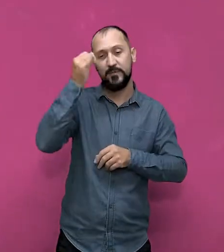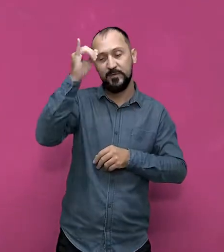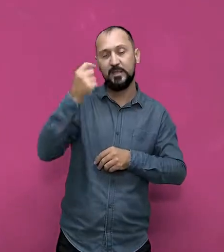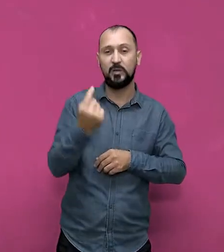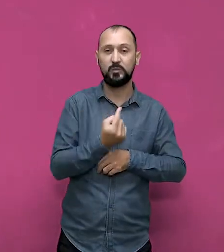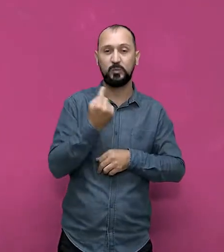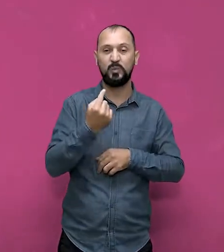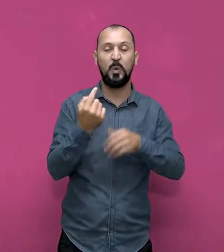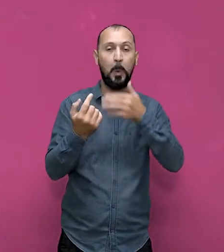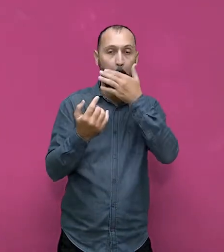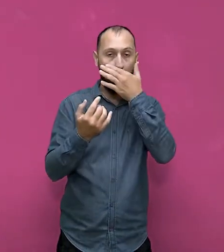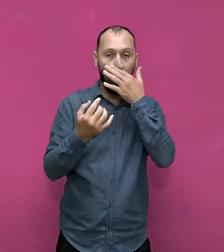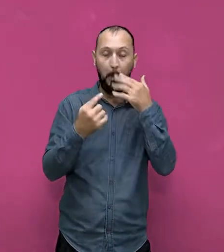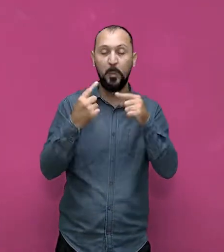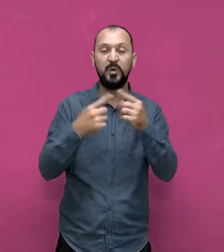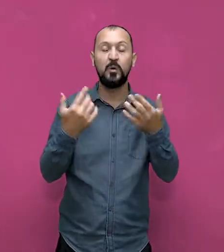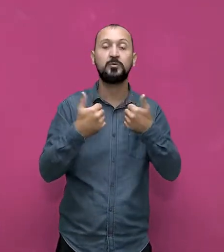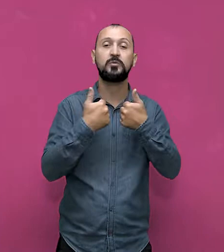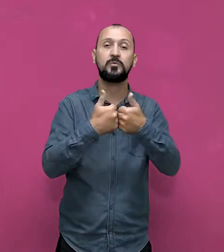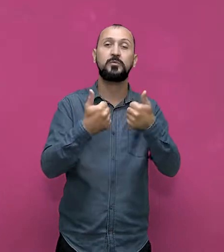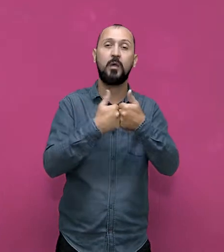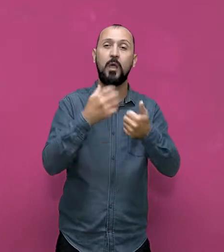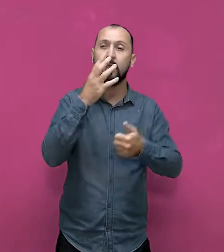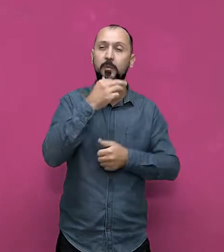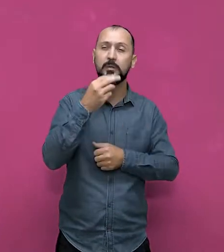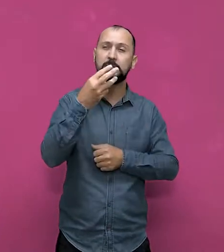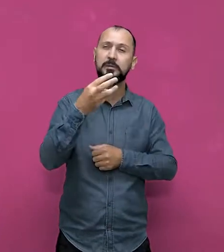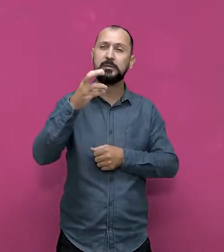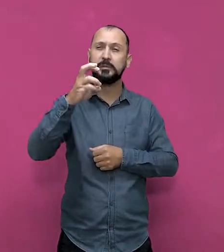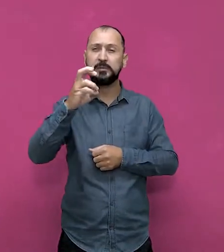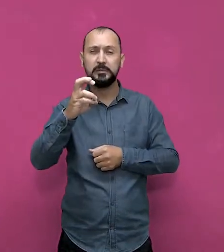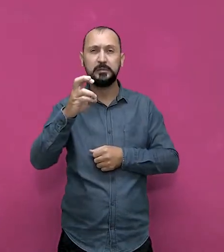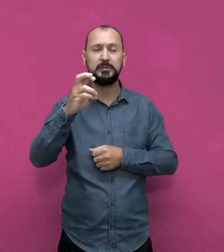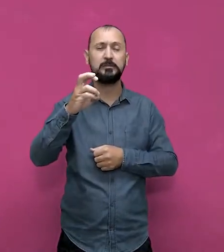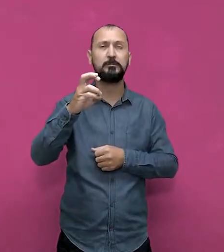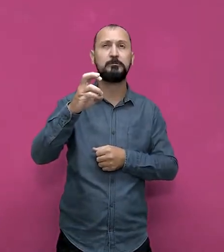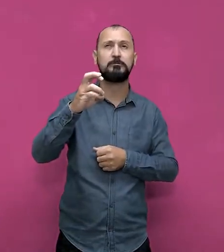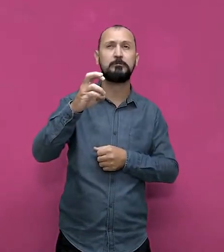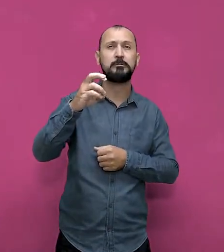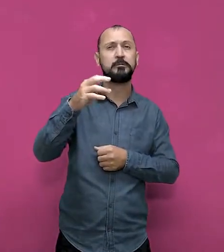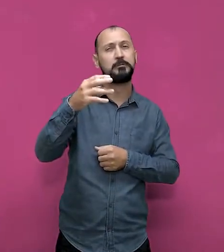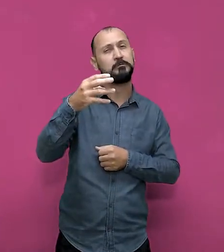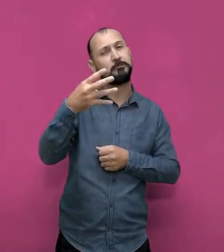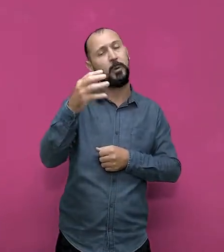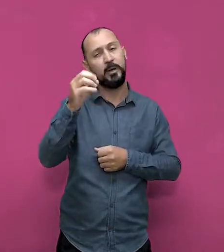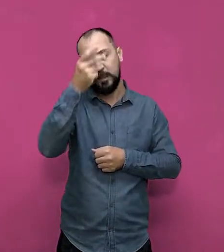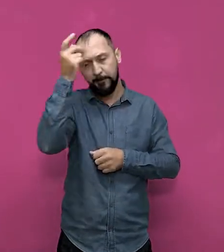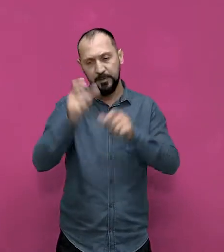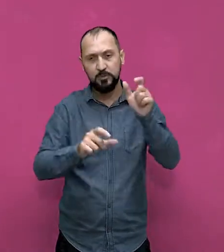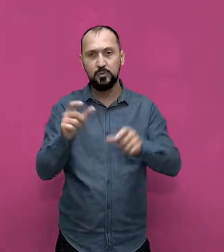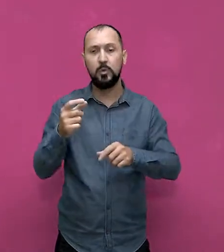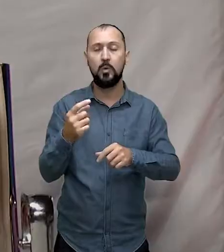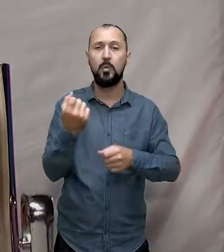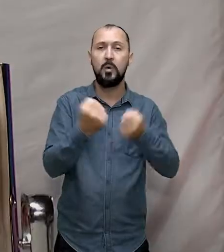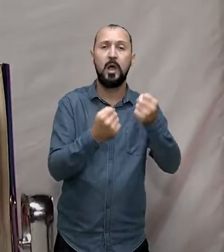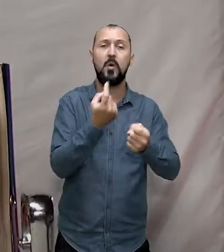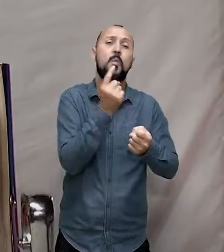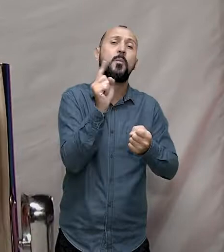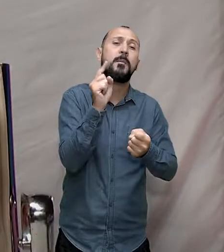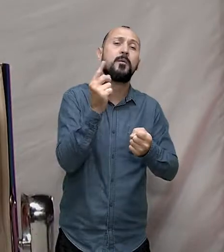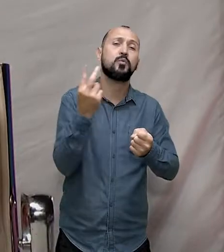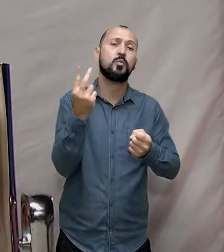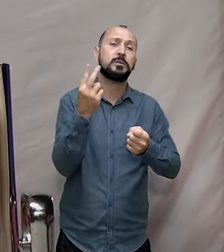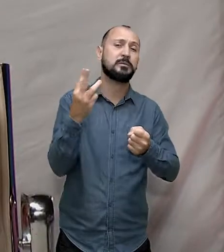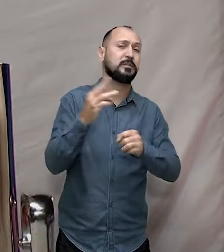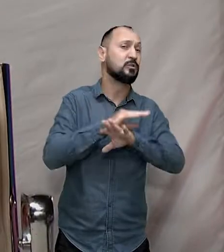detrimento do transporte individual. Porque um ônibus ele leva de 37 até 40 pessoas. Um carro muitas vezes leva uma pessoa,